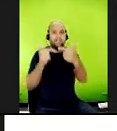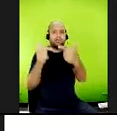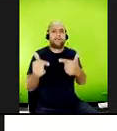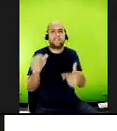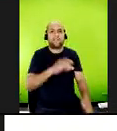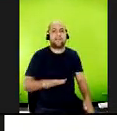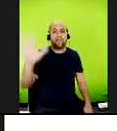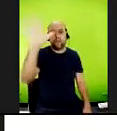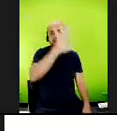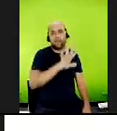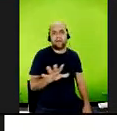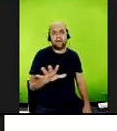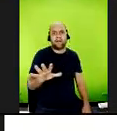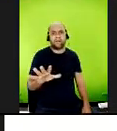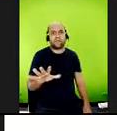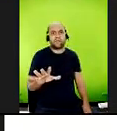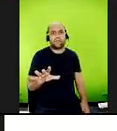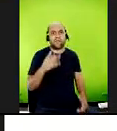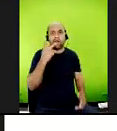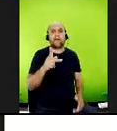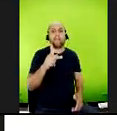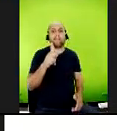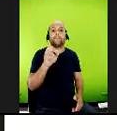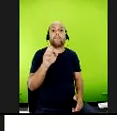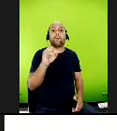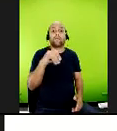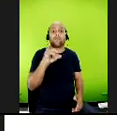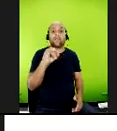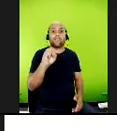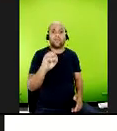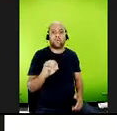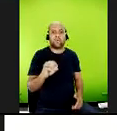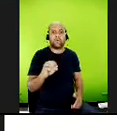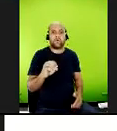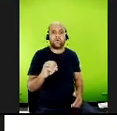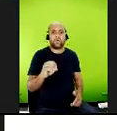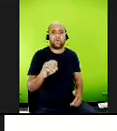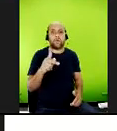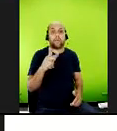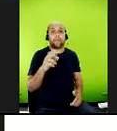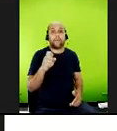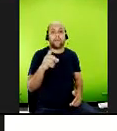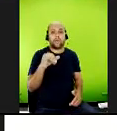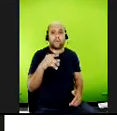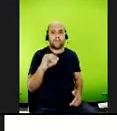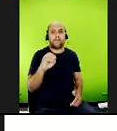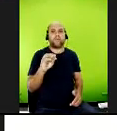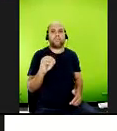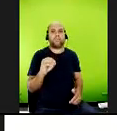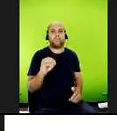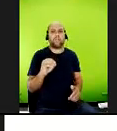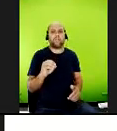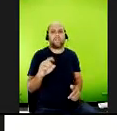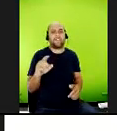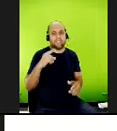gente numa forma mais Rasa fala é preconceito e Preconceito já começa meio pela a porta né meu povo é preconceituoso é maldito